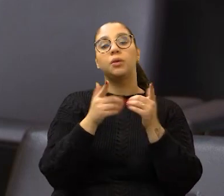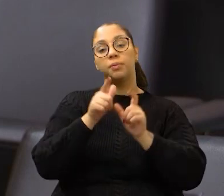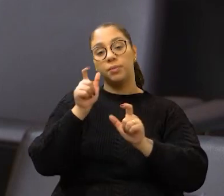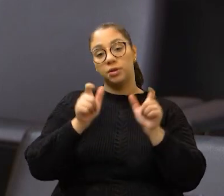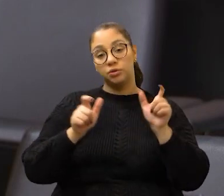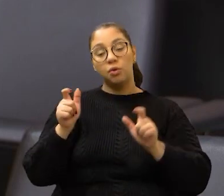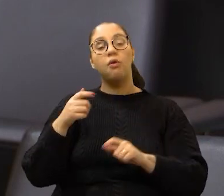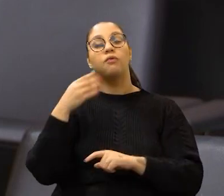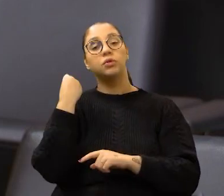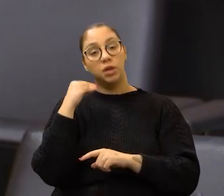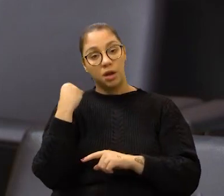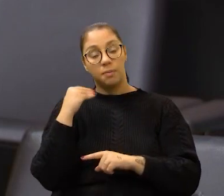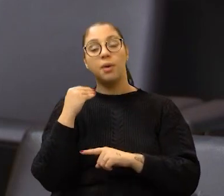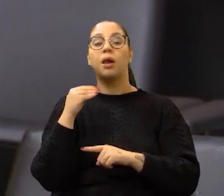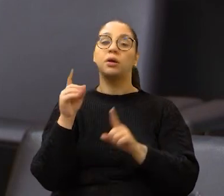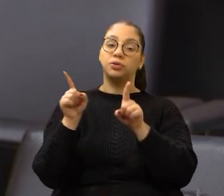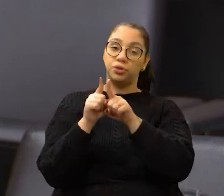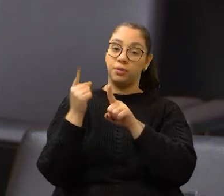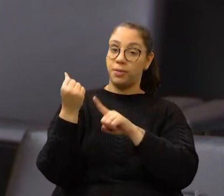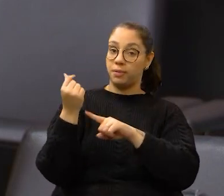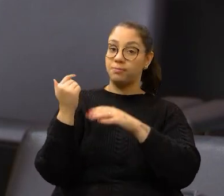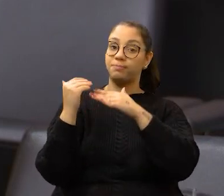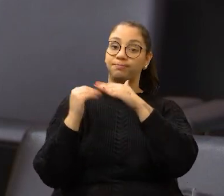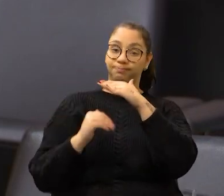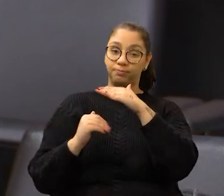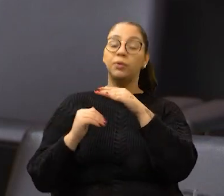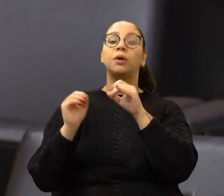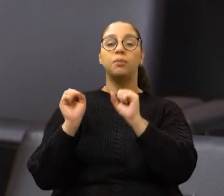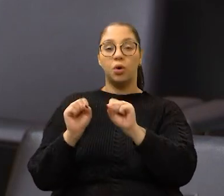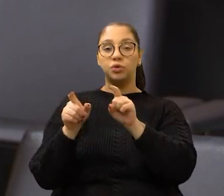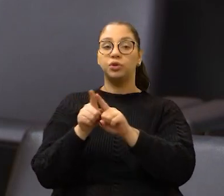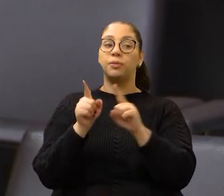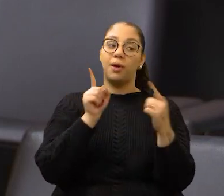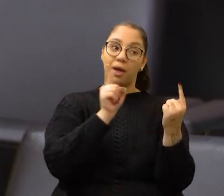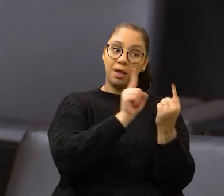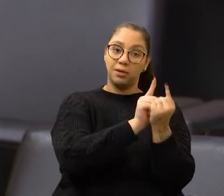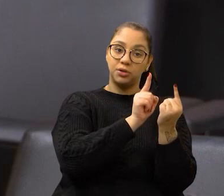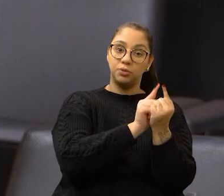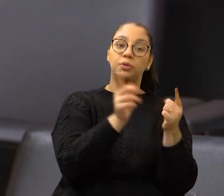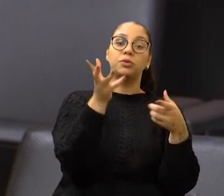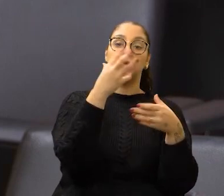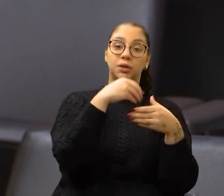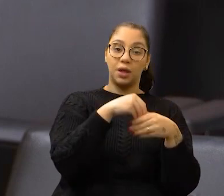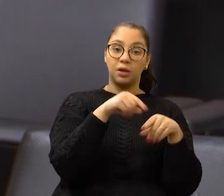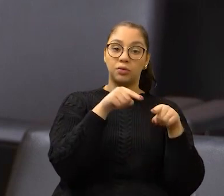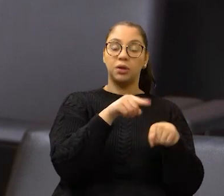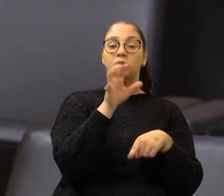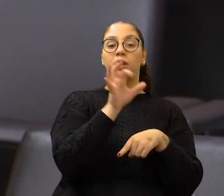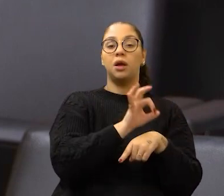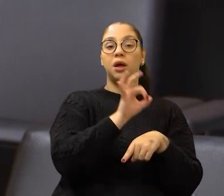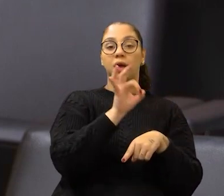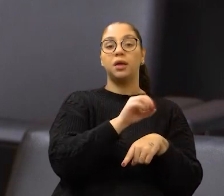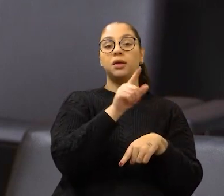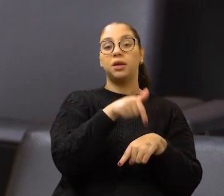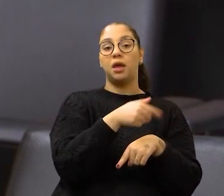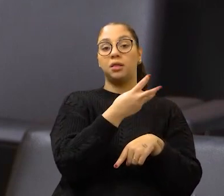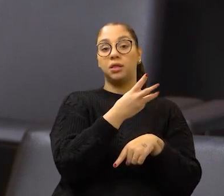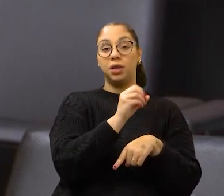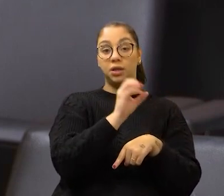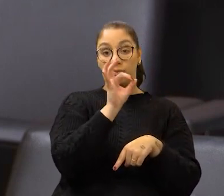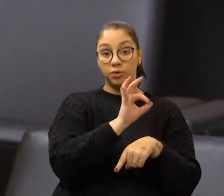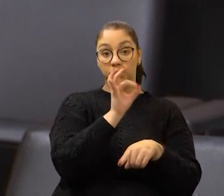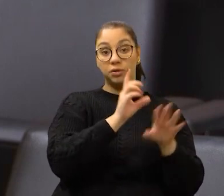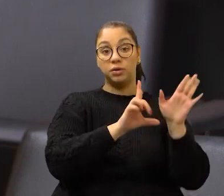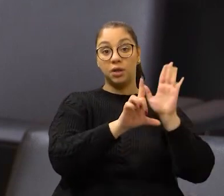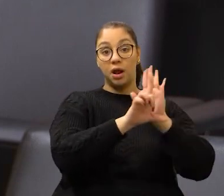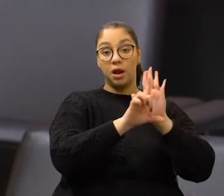que estão em situação de vulnerabilidade, pessoas de baixa renda, naturalmente elas serão atendidas dentro desse percentual que está